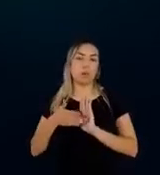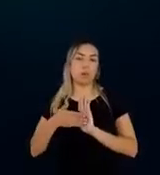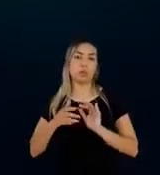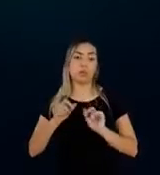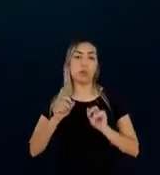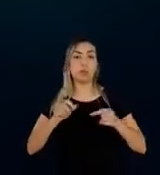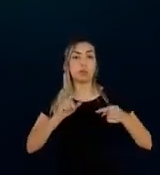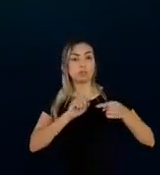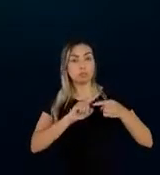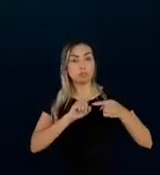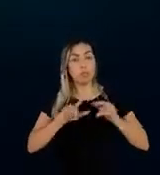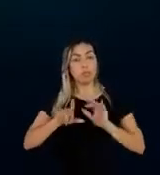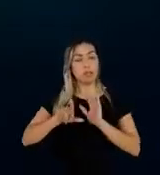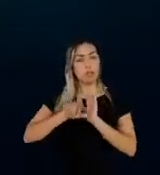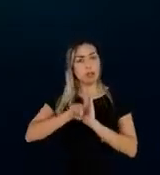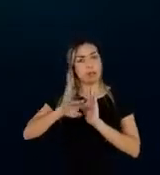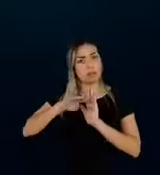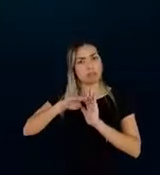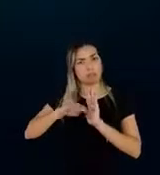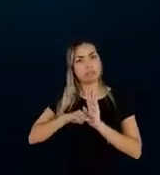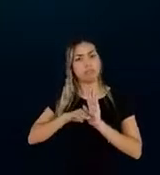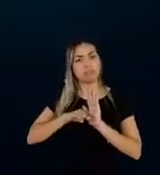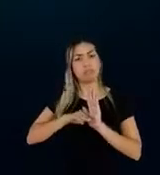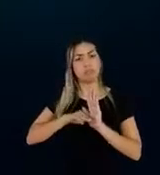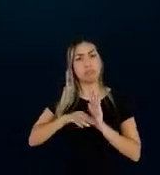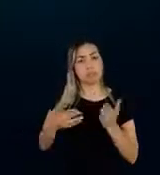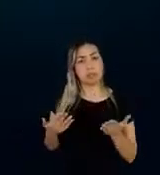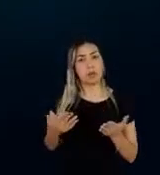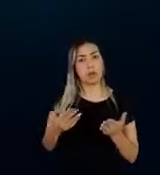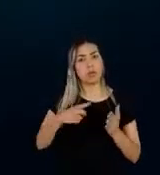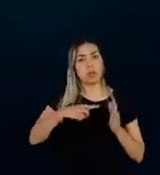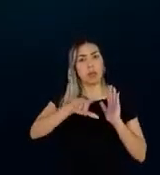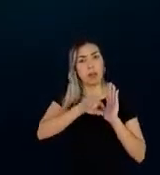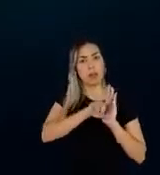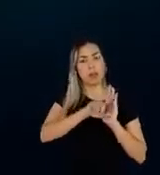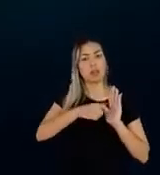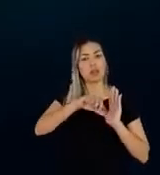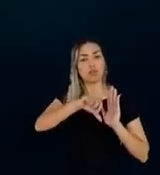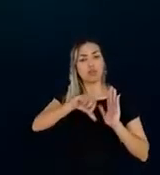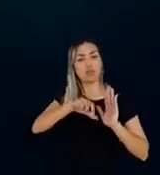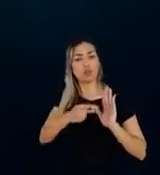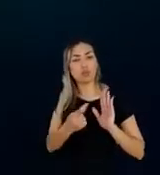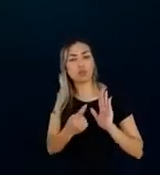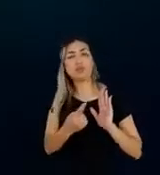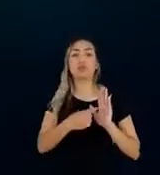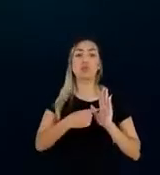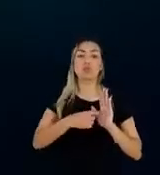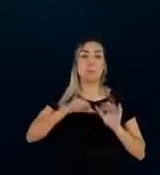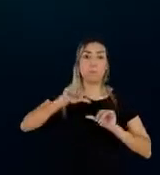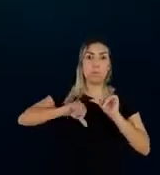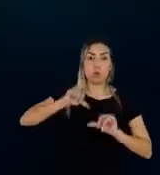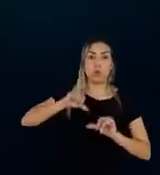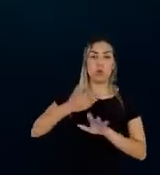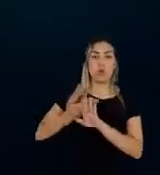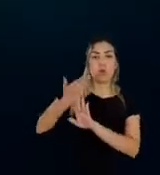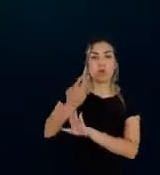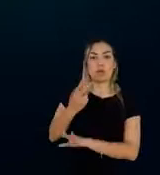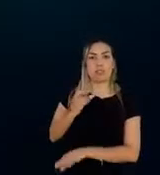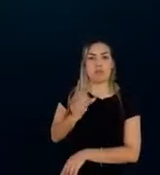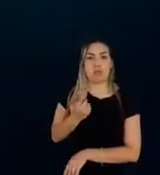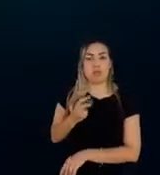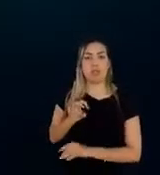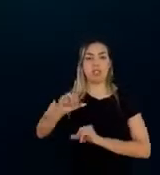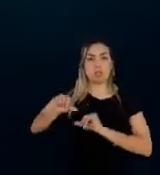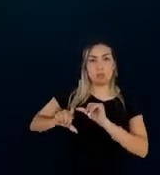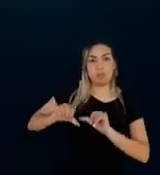e constitucional. A própria lei 991, ela sofreu uma alteração em 2015,